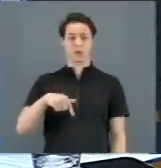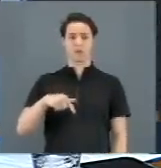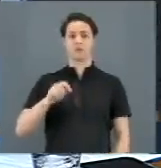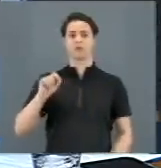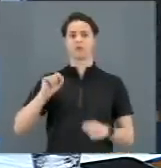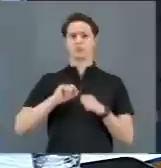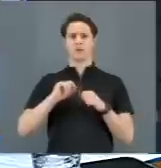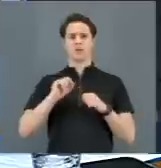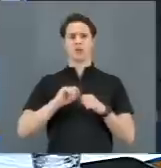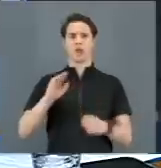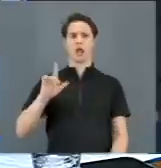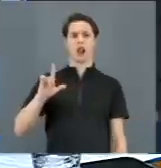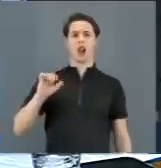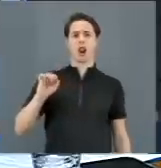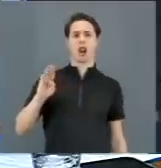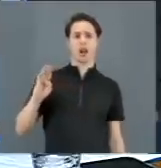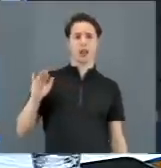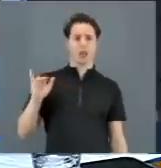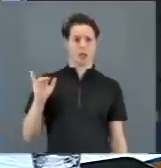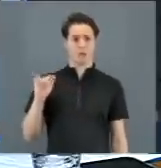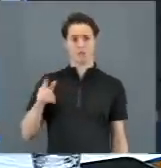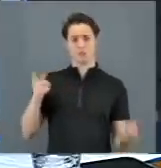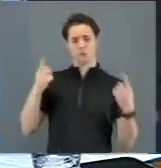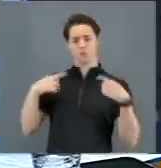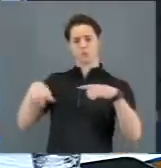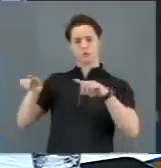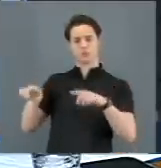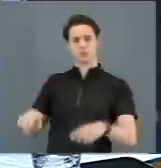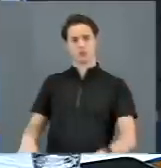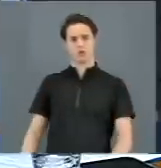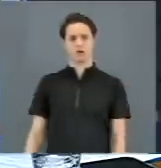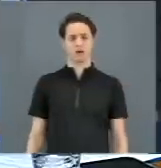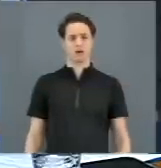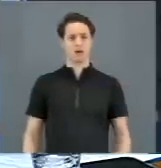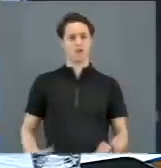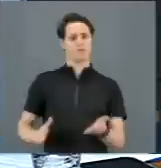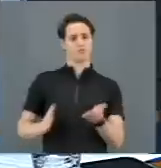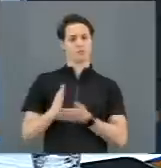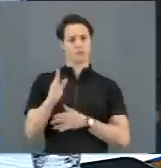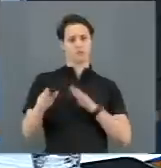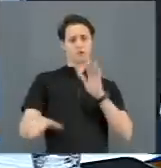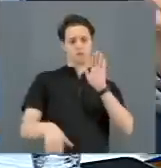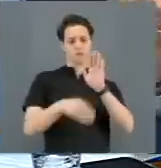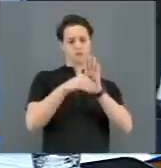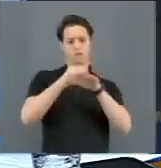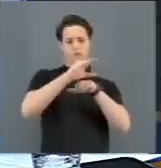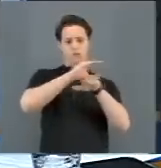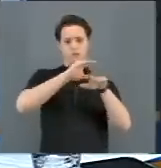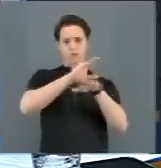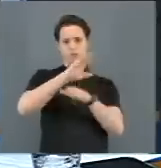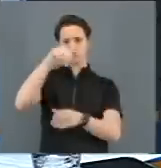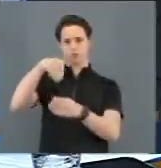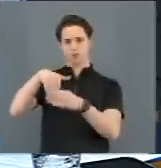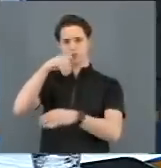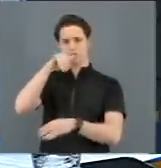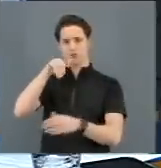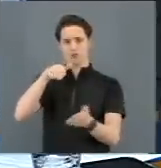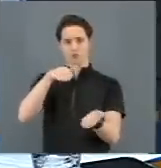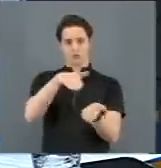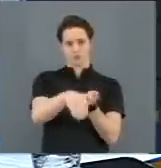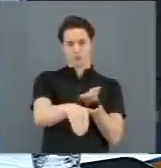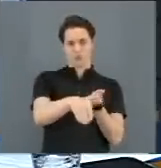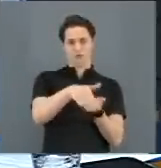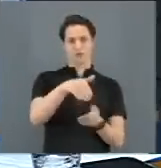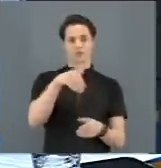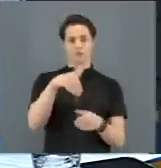fazer lobby contra a aprovação da PEC, da urna eletrônica, com o voto